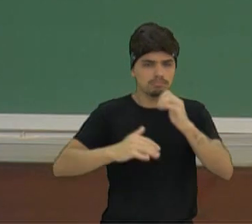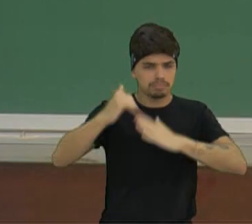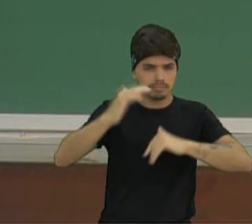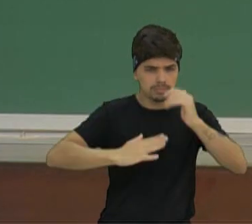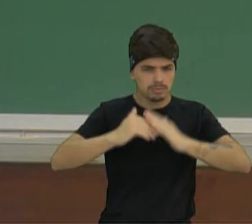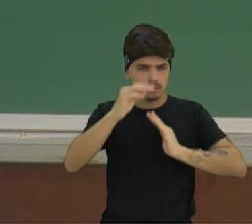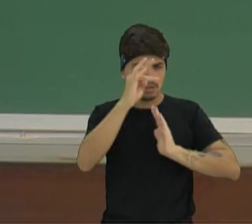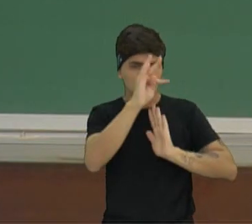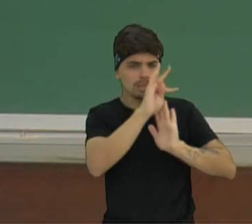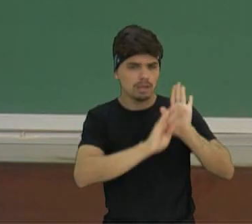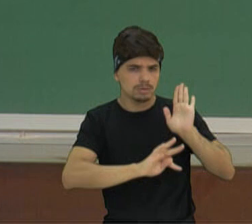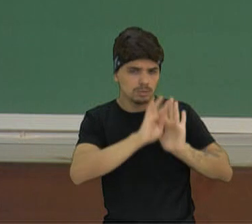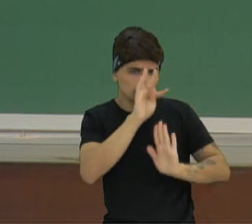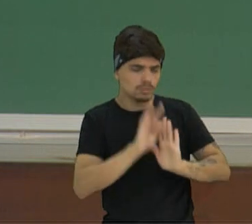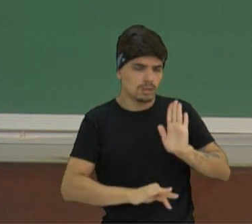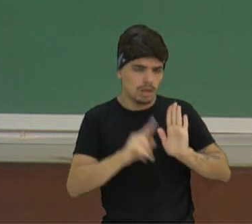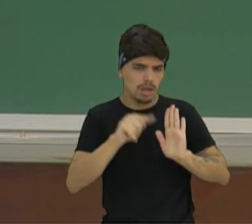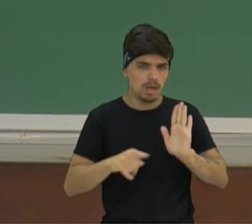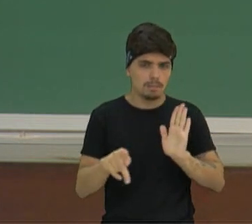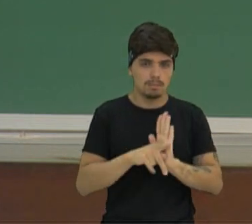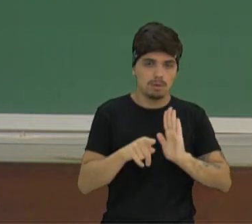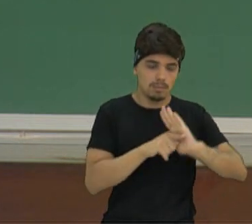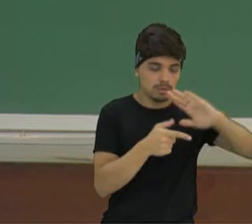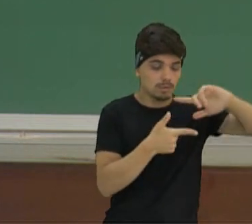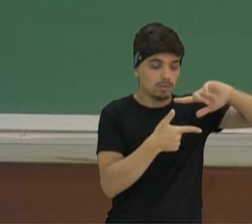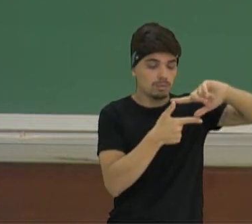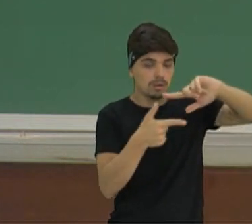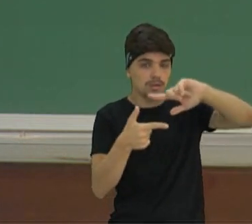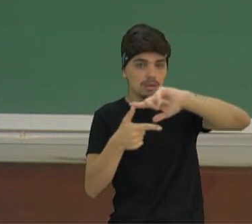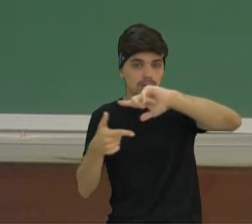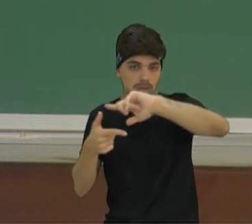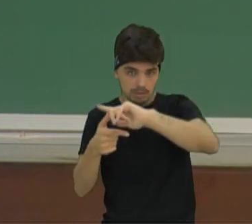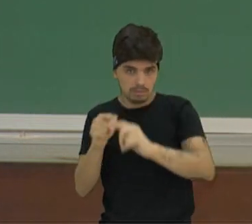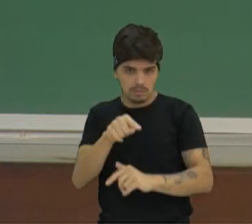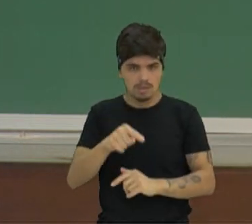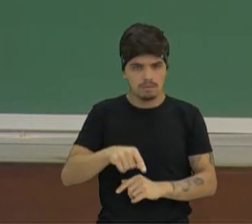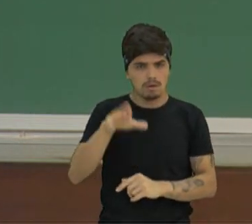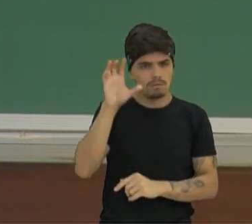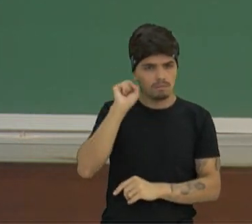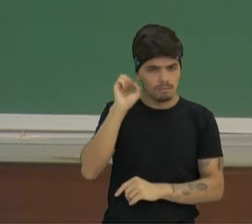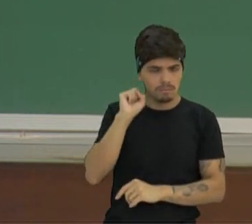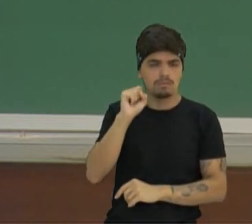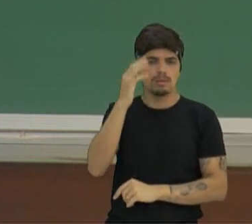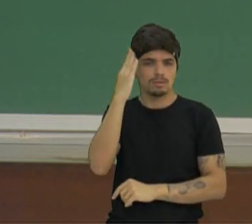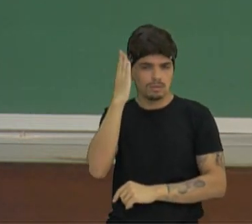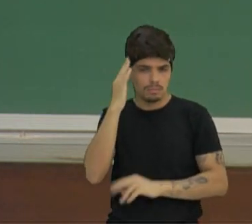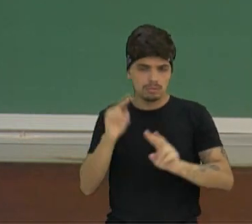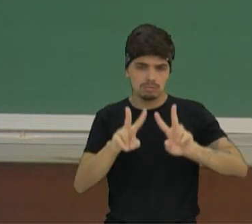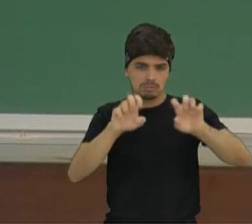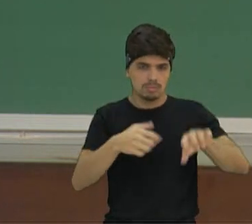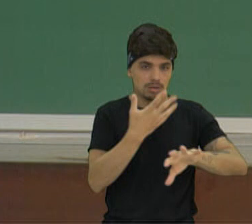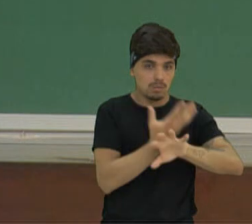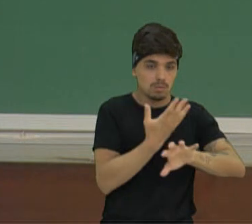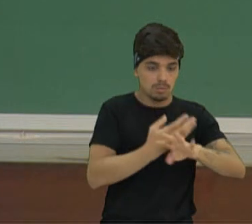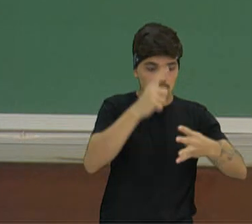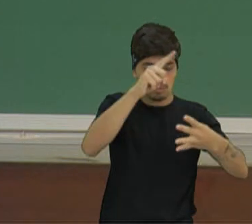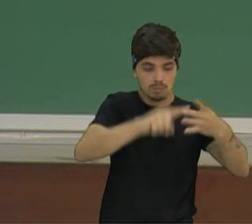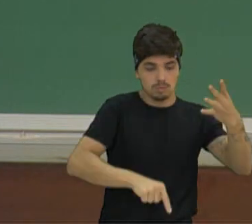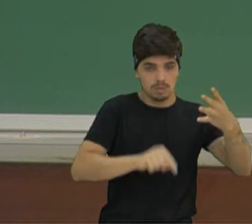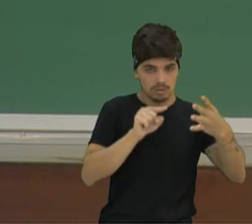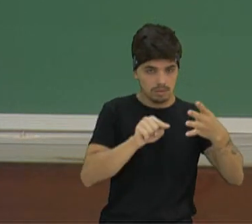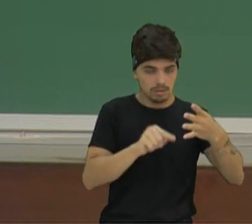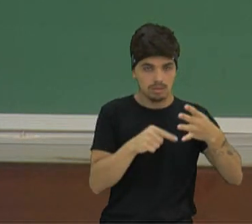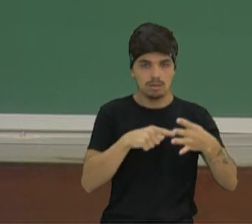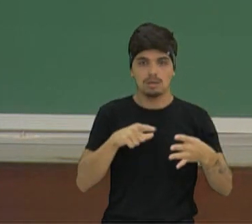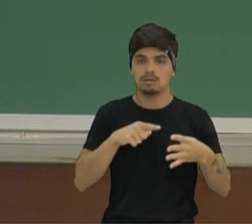produção textual que é a produção de um quadrinho Você vai ouvir falar sobre isso nessas quatro disciplinas Cada uma com